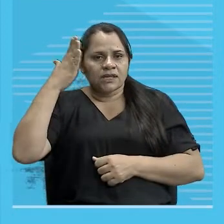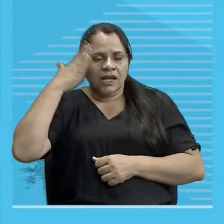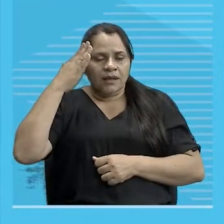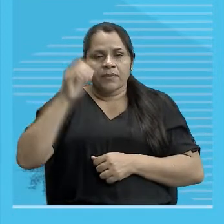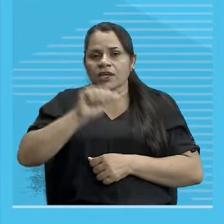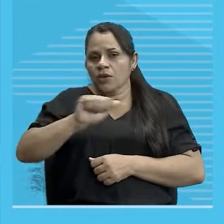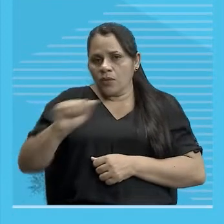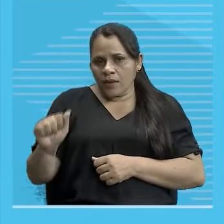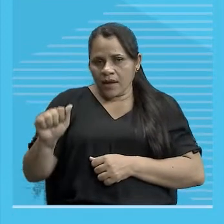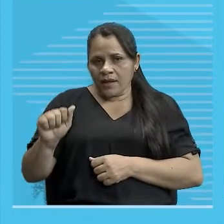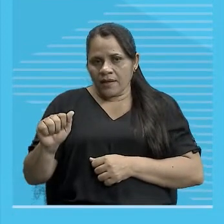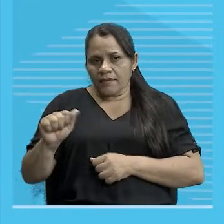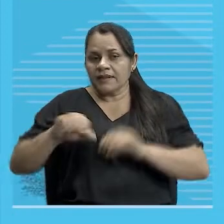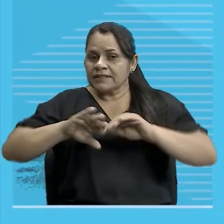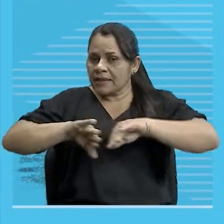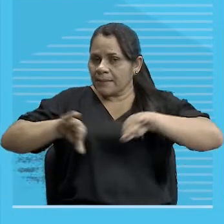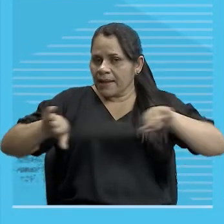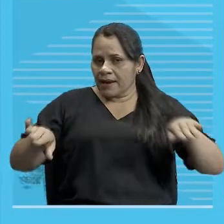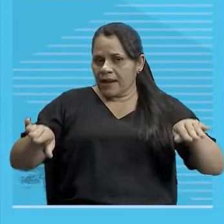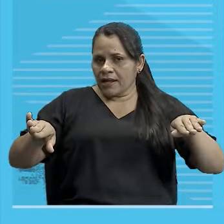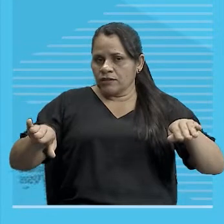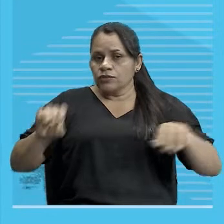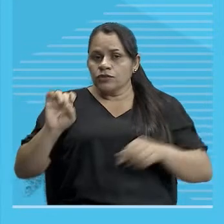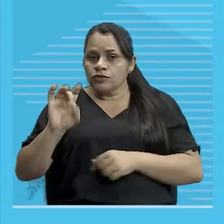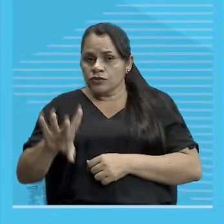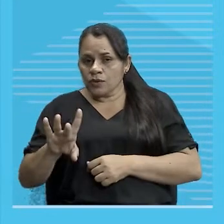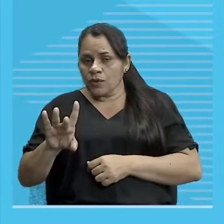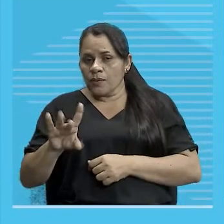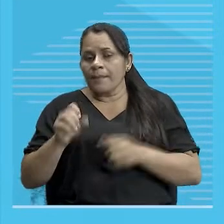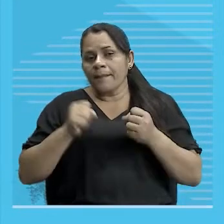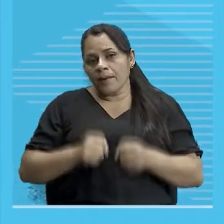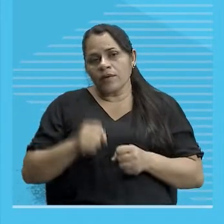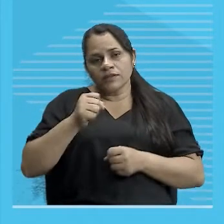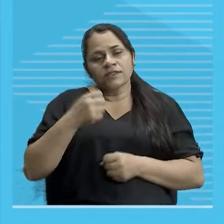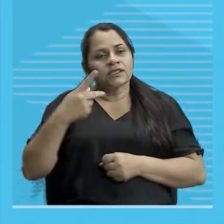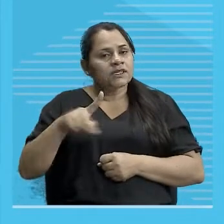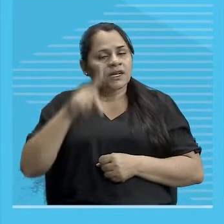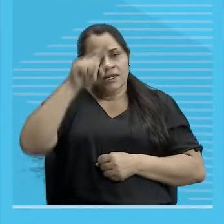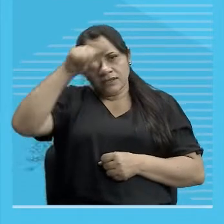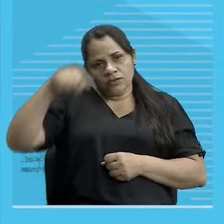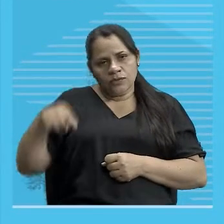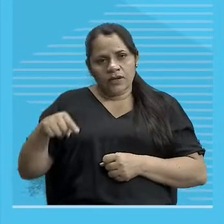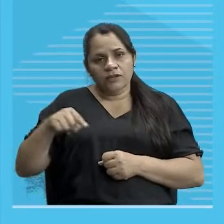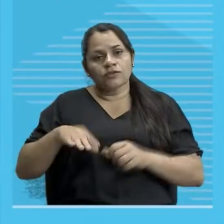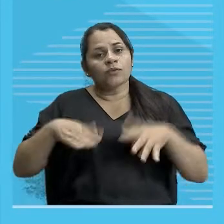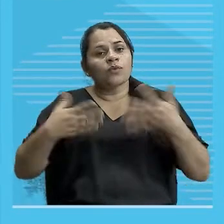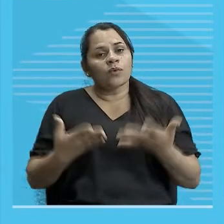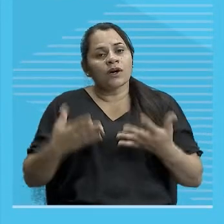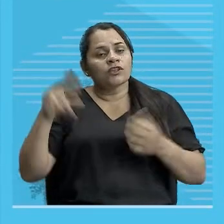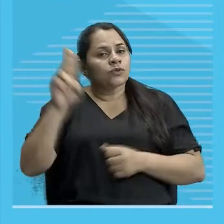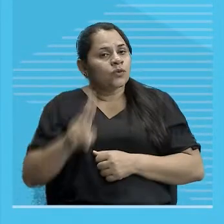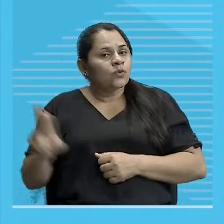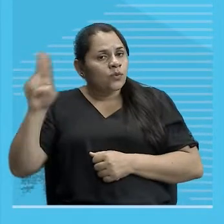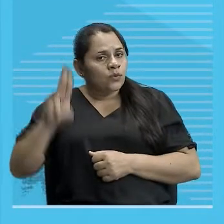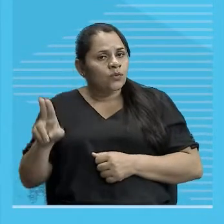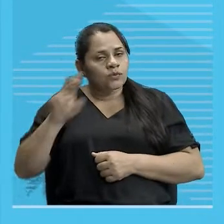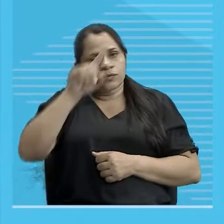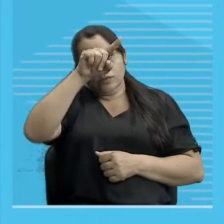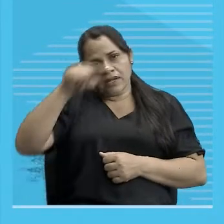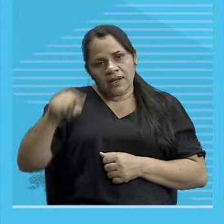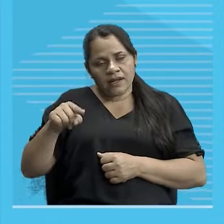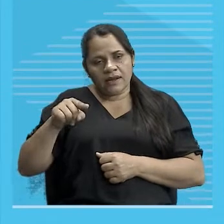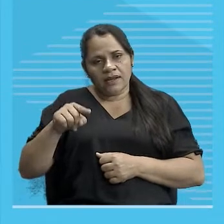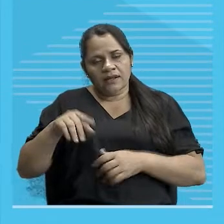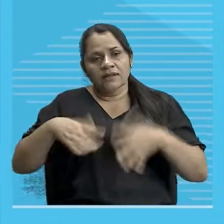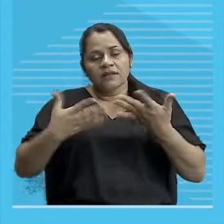sozinho só pode ser acentuado, tá? Quando for indicação de crase, né? Então, não tem outra situação em que o artigo,